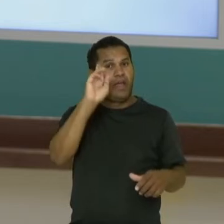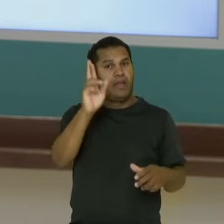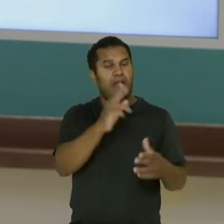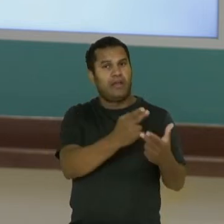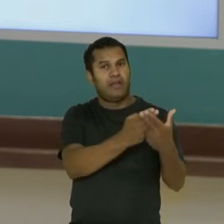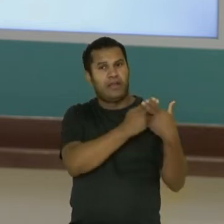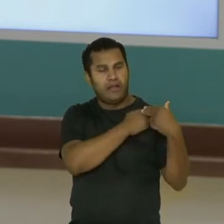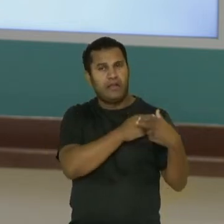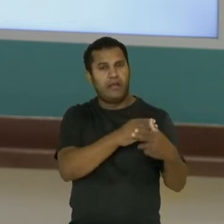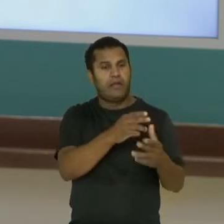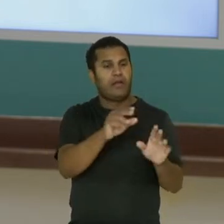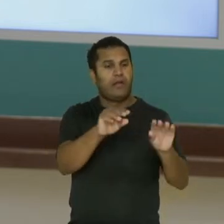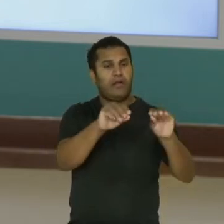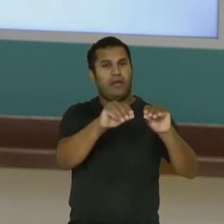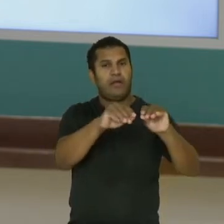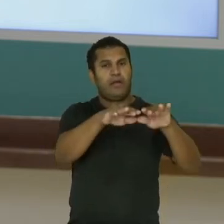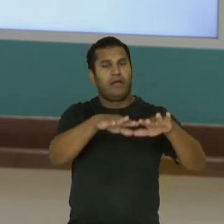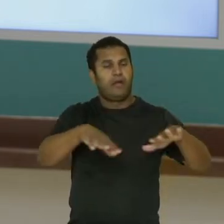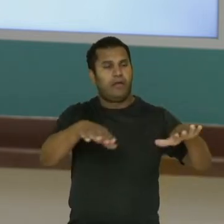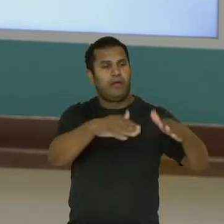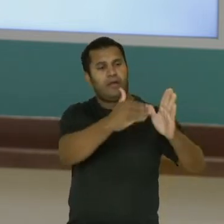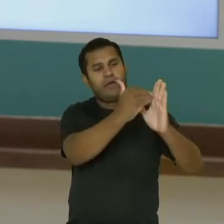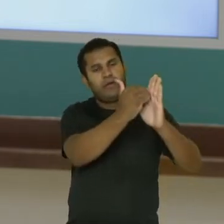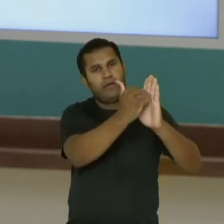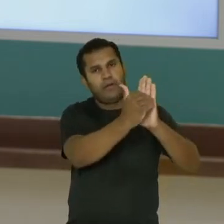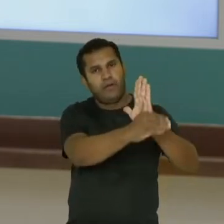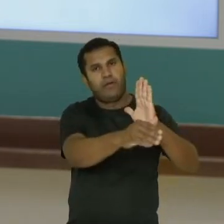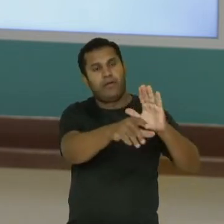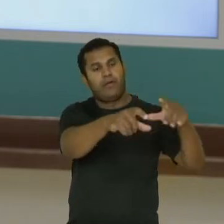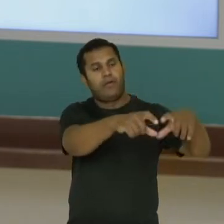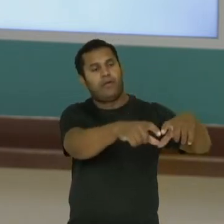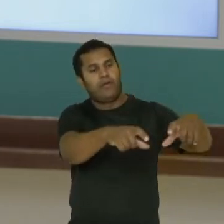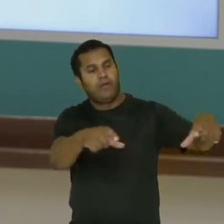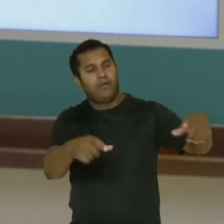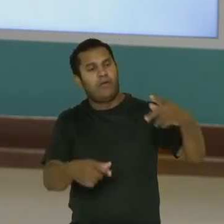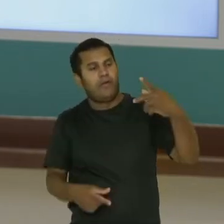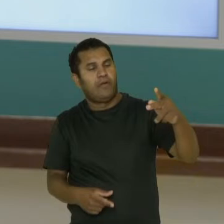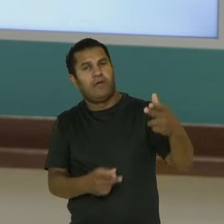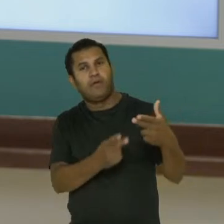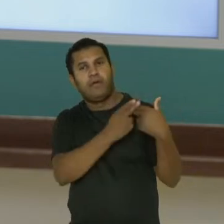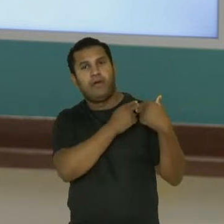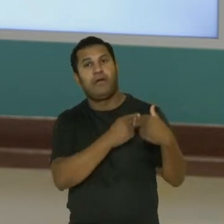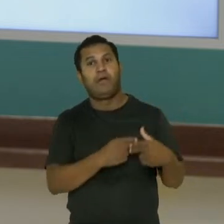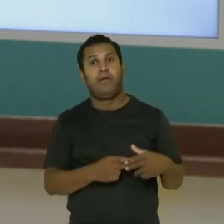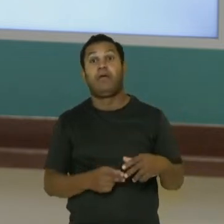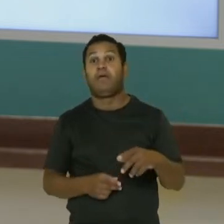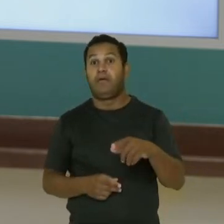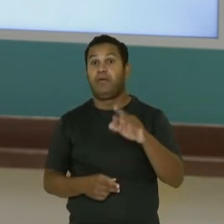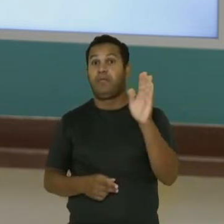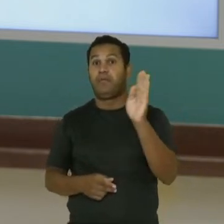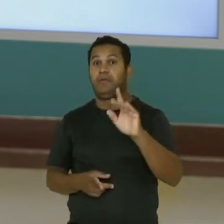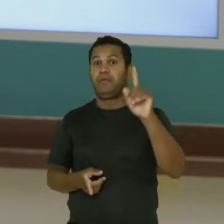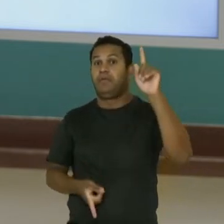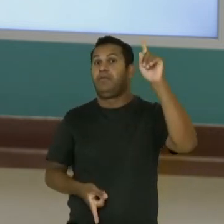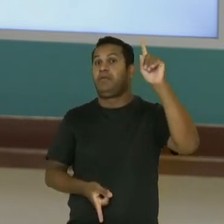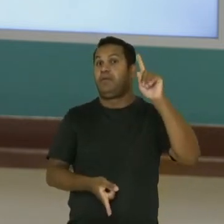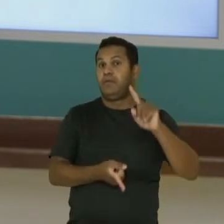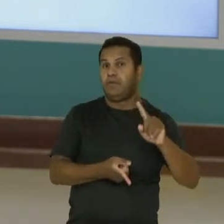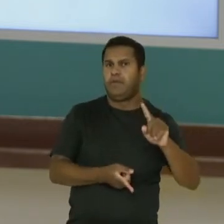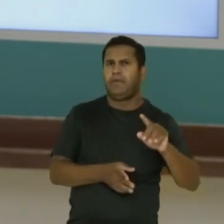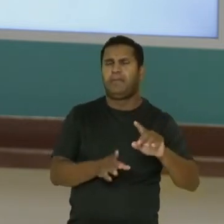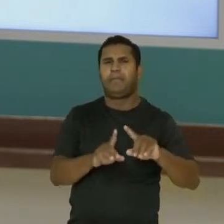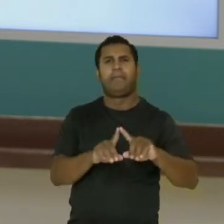de terra do então território brasileiro, né, que era menor do que ele é hoje. Mas para Portugal já era